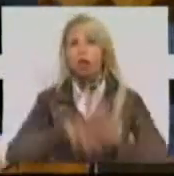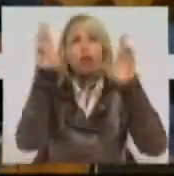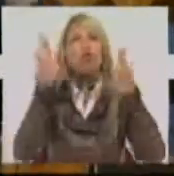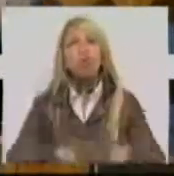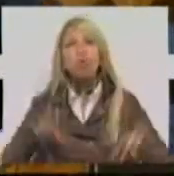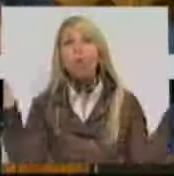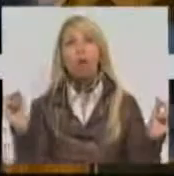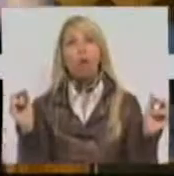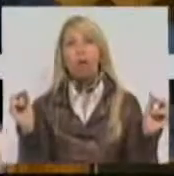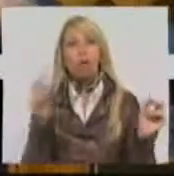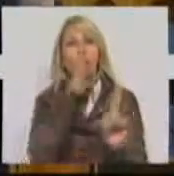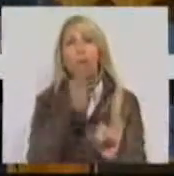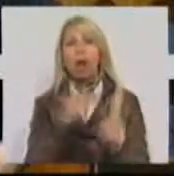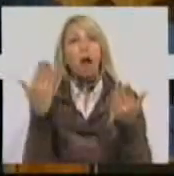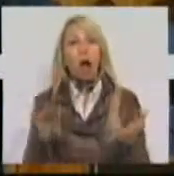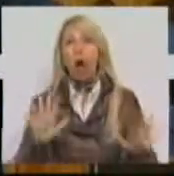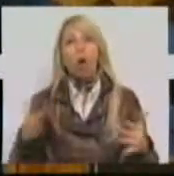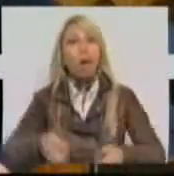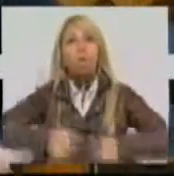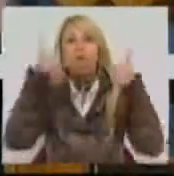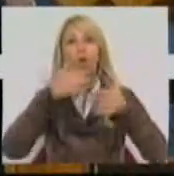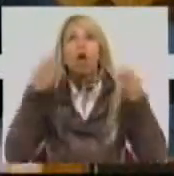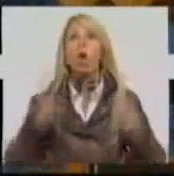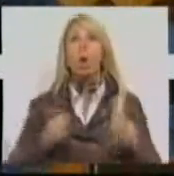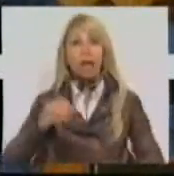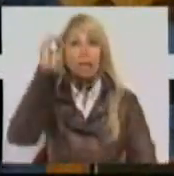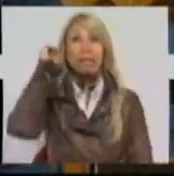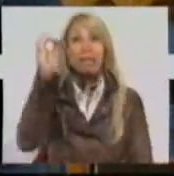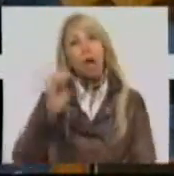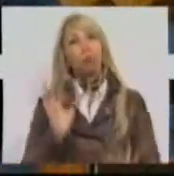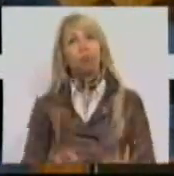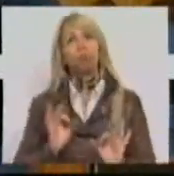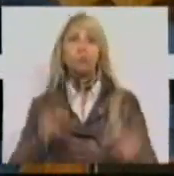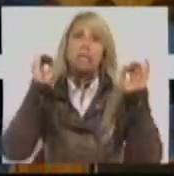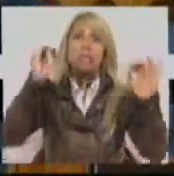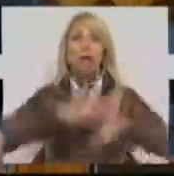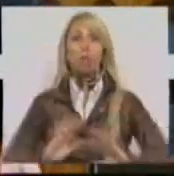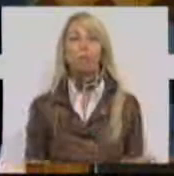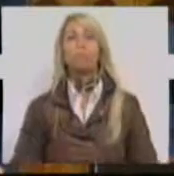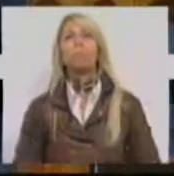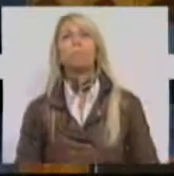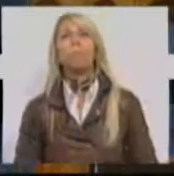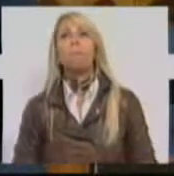se traduzem em qualquer melhoria concreta. Zero, absolutamente zero. Aliás,